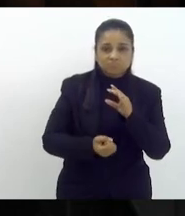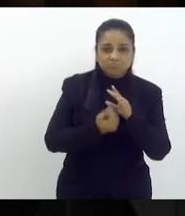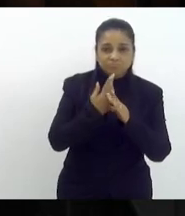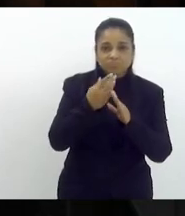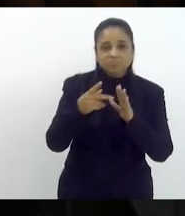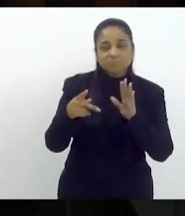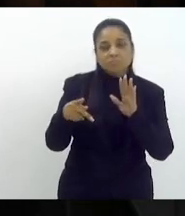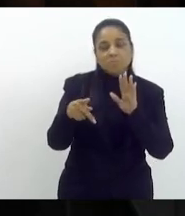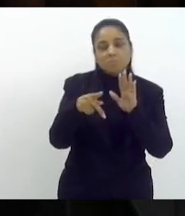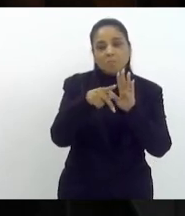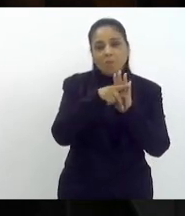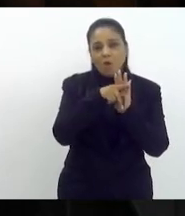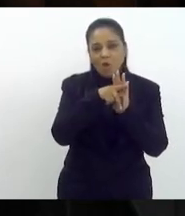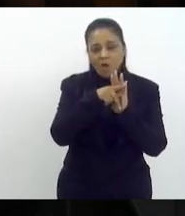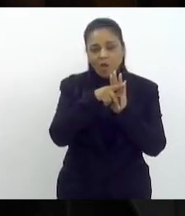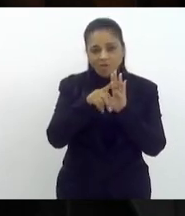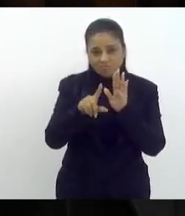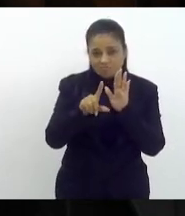2021